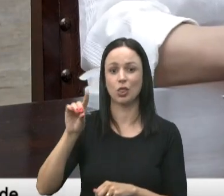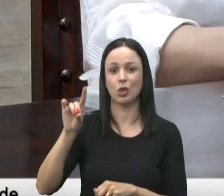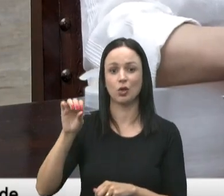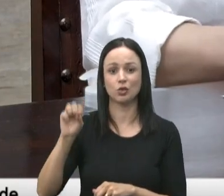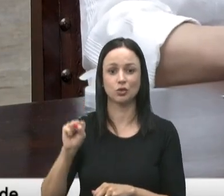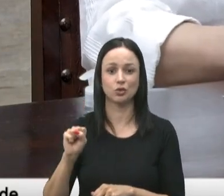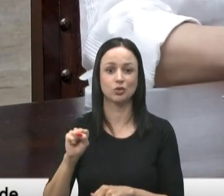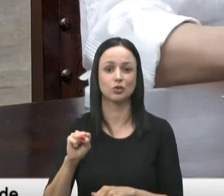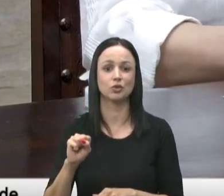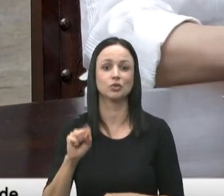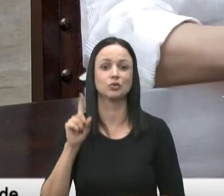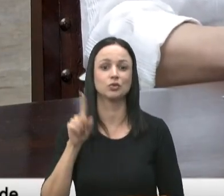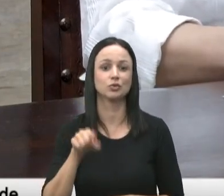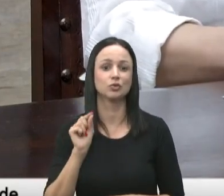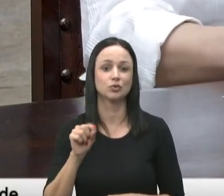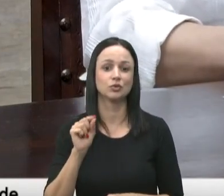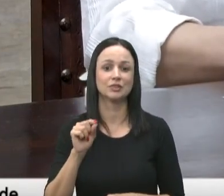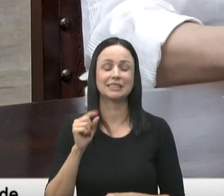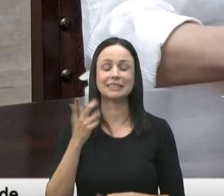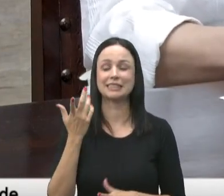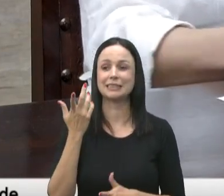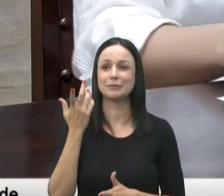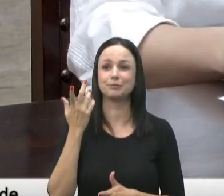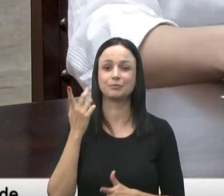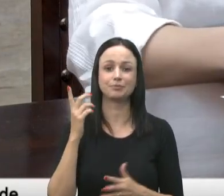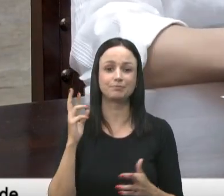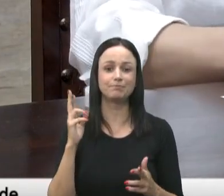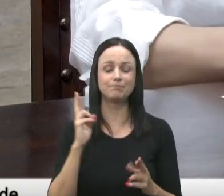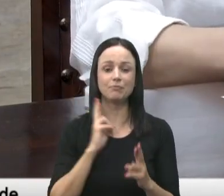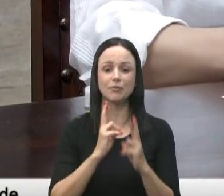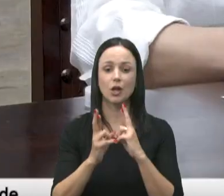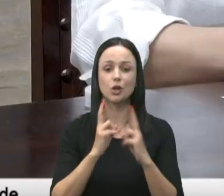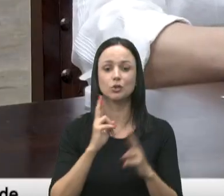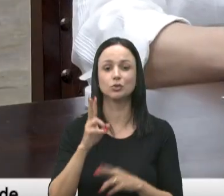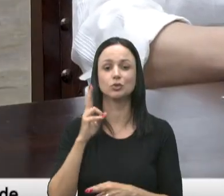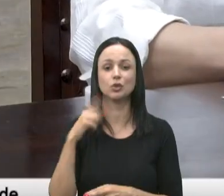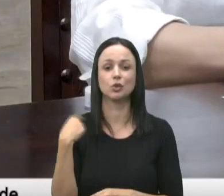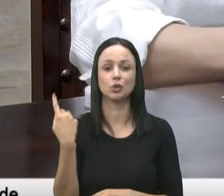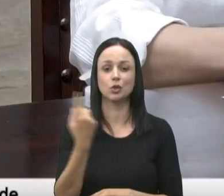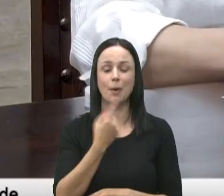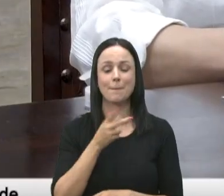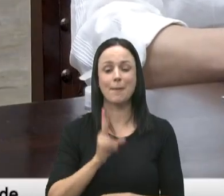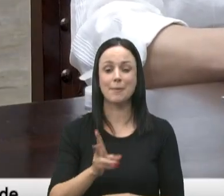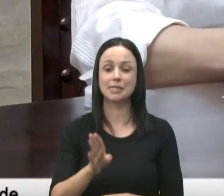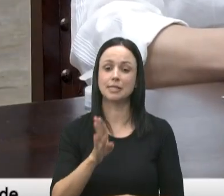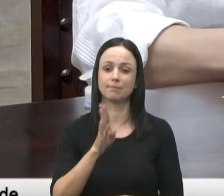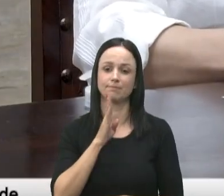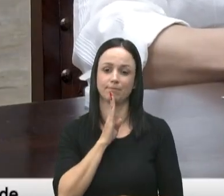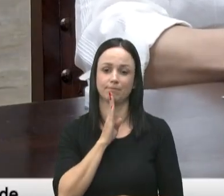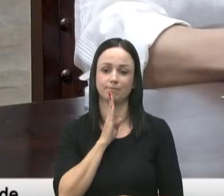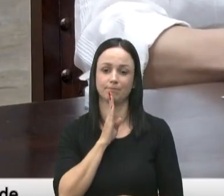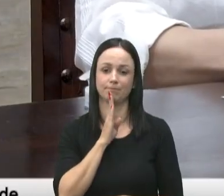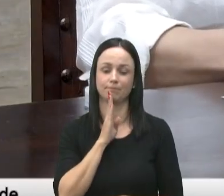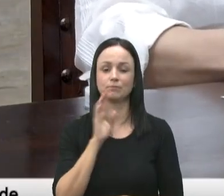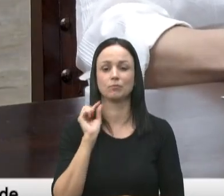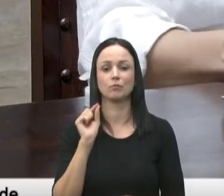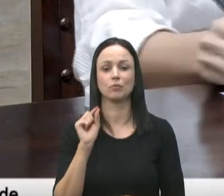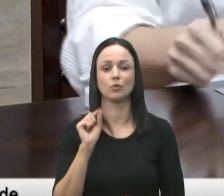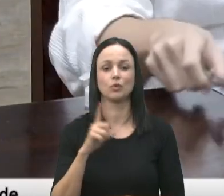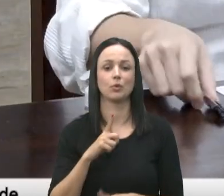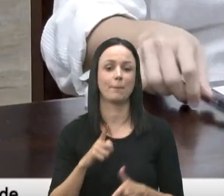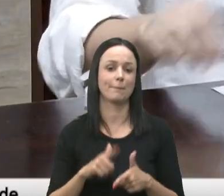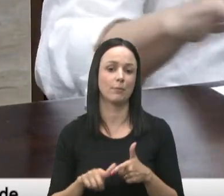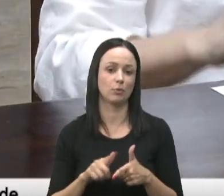está muito mais relacionada a uma tentativa de permanecermos silenciados do que com um